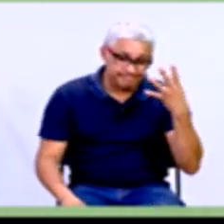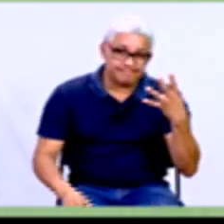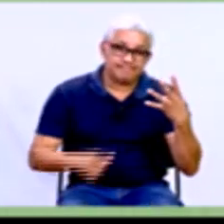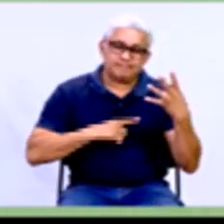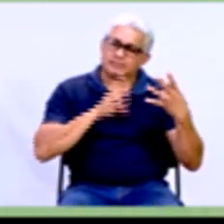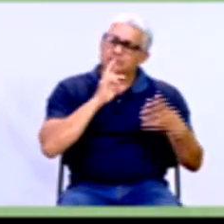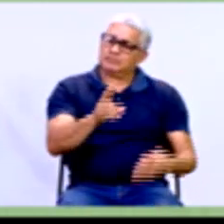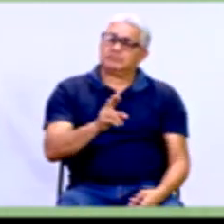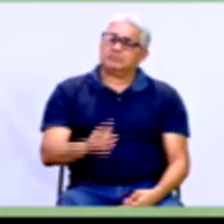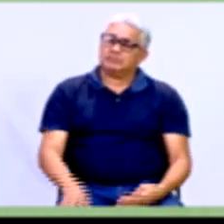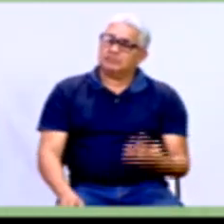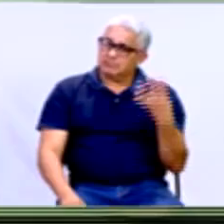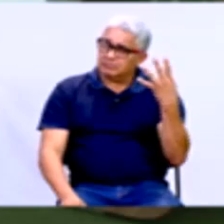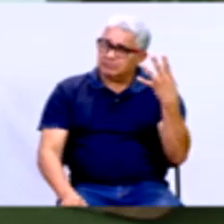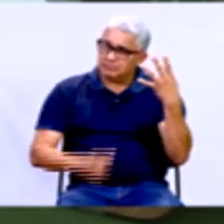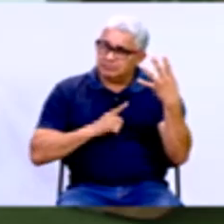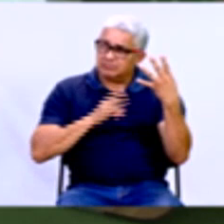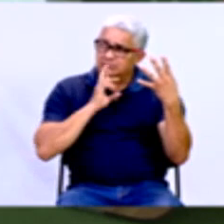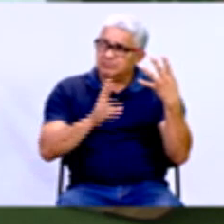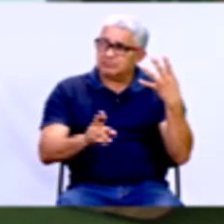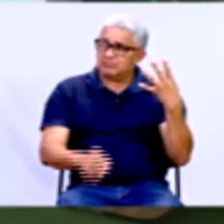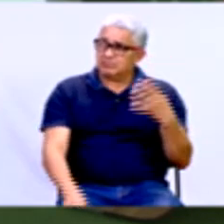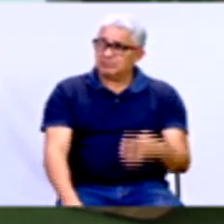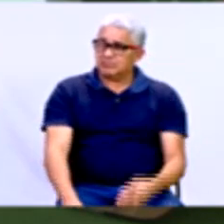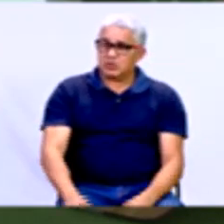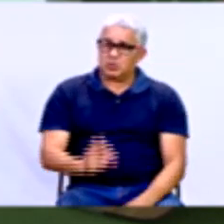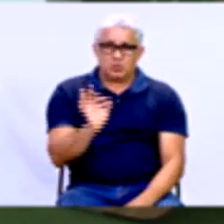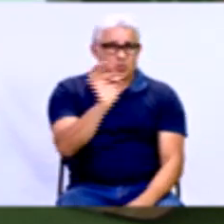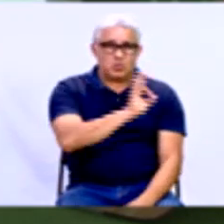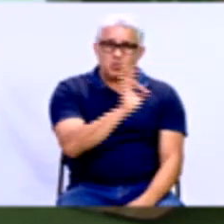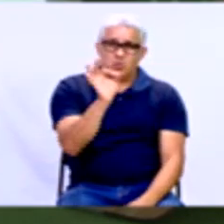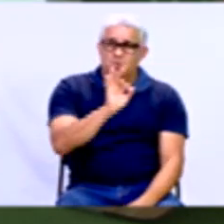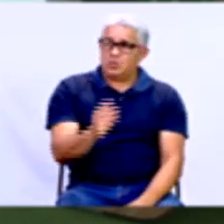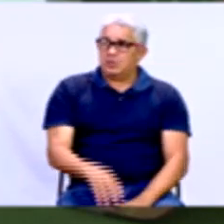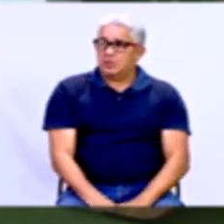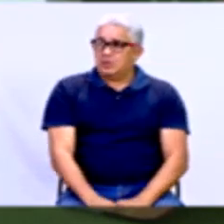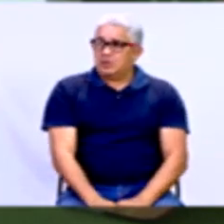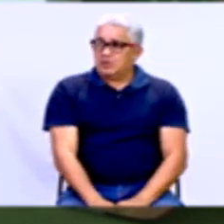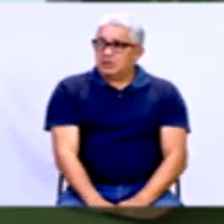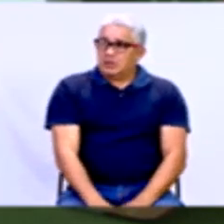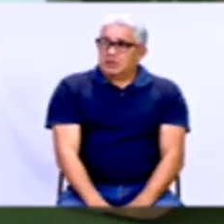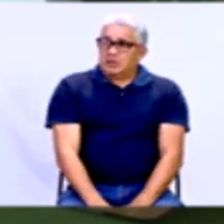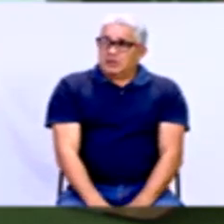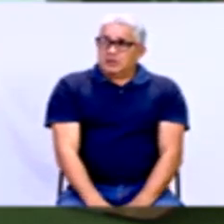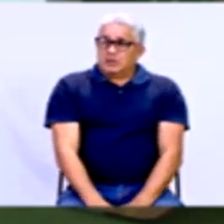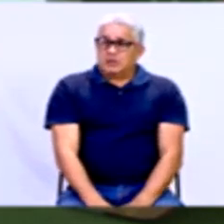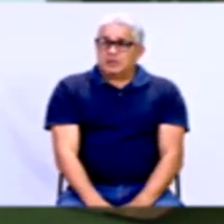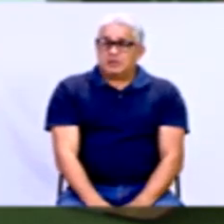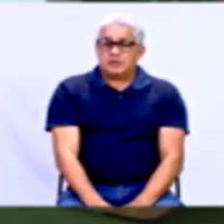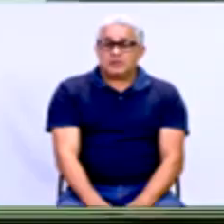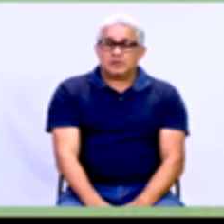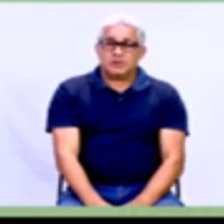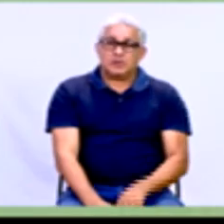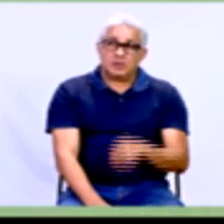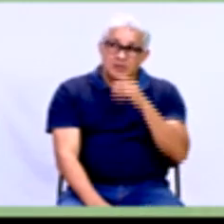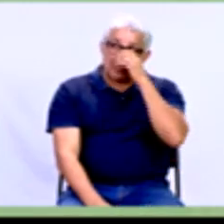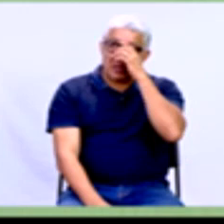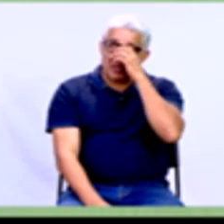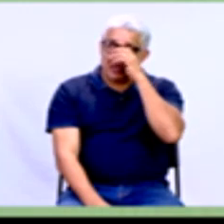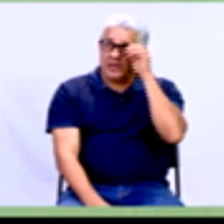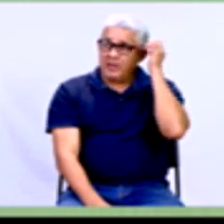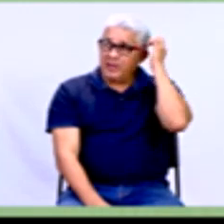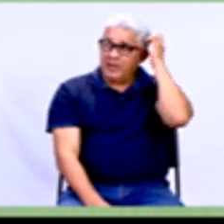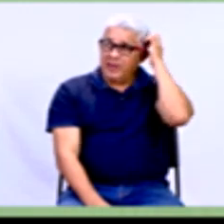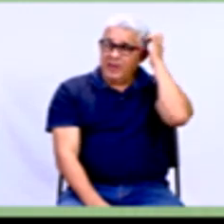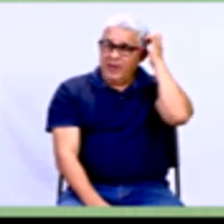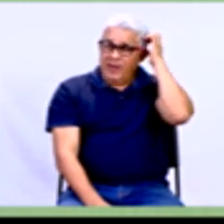alguma resposta da questão 4? Não, professor. Não? Não. Olha só. Em lançamentos sucessivos